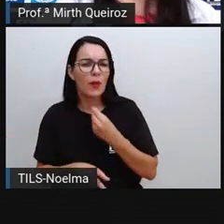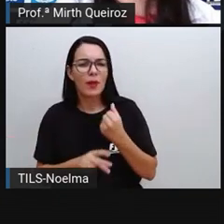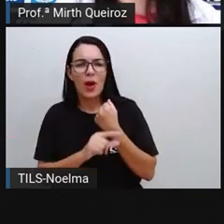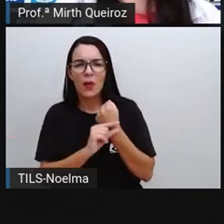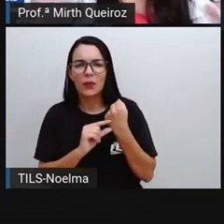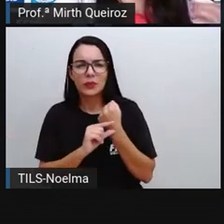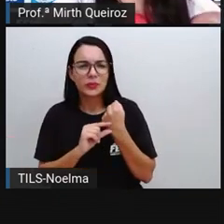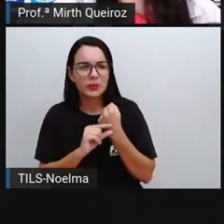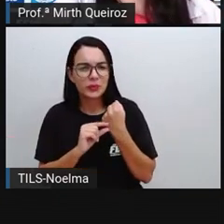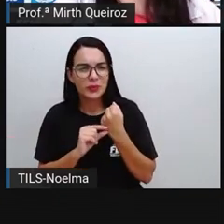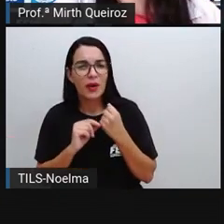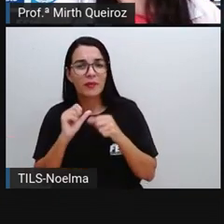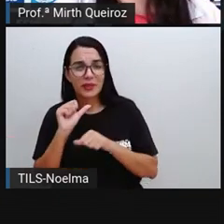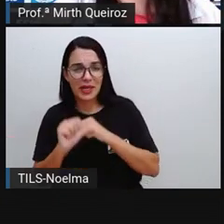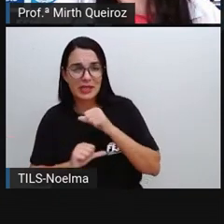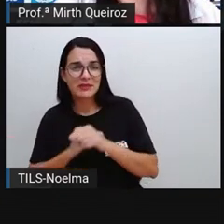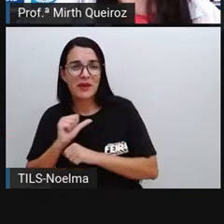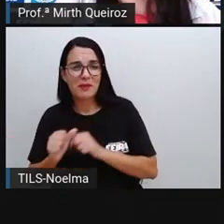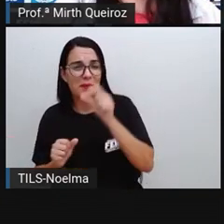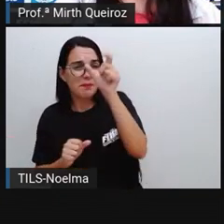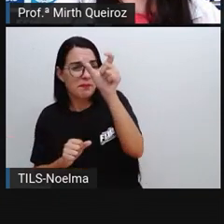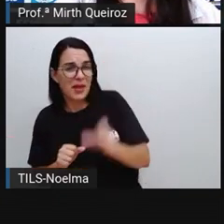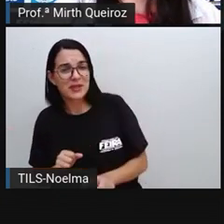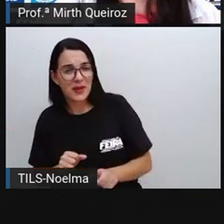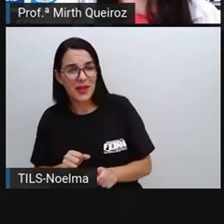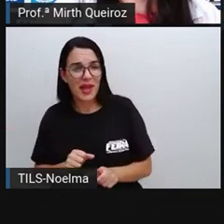aí de personagens, né?